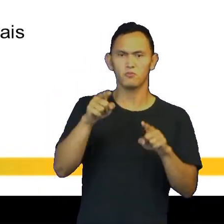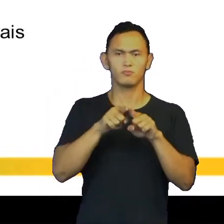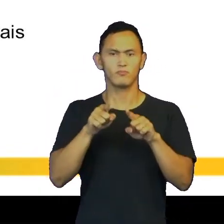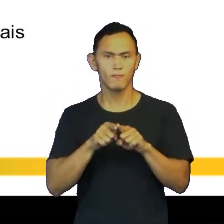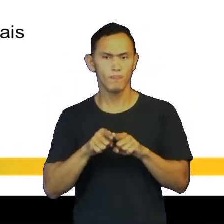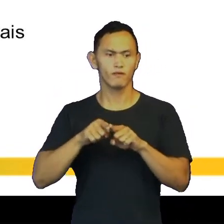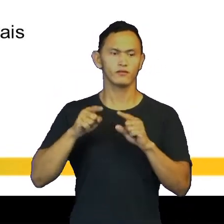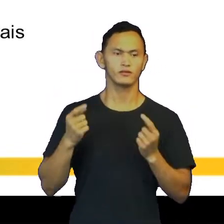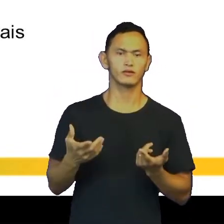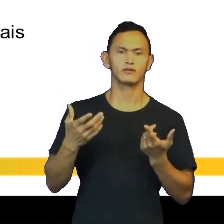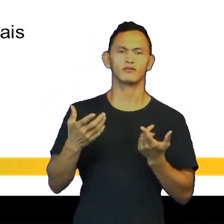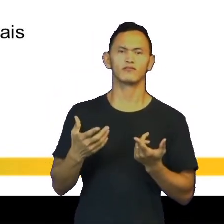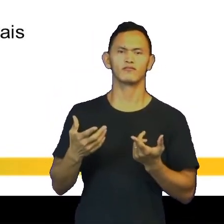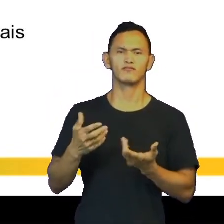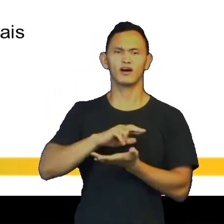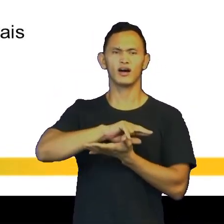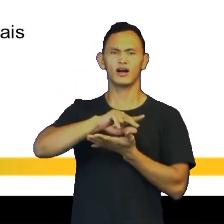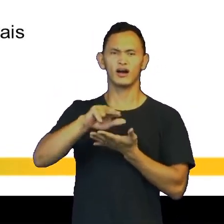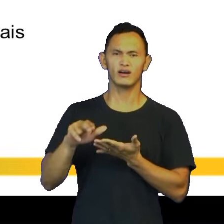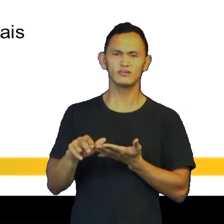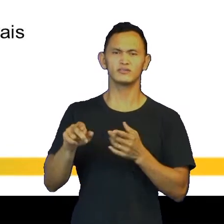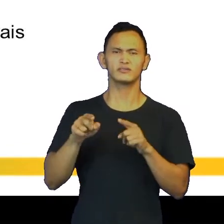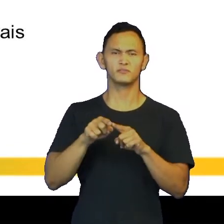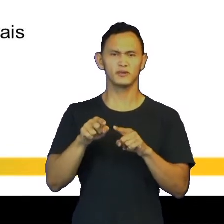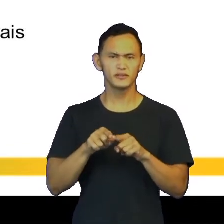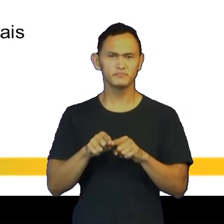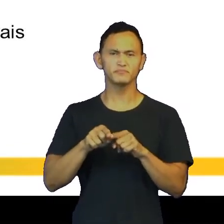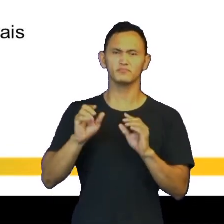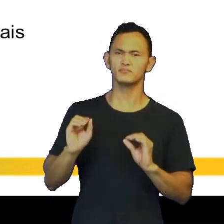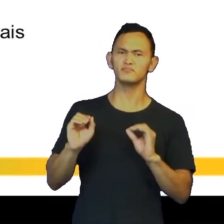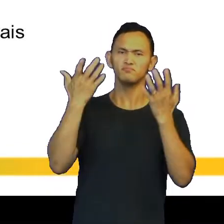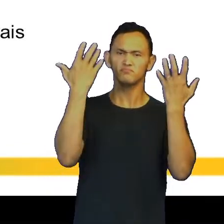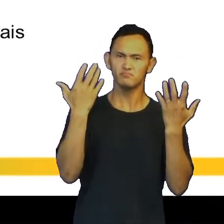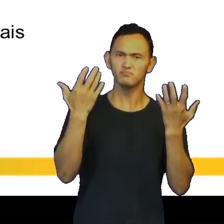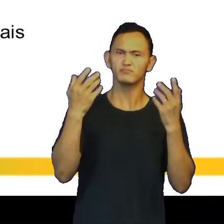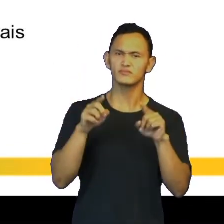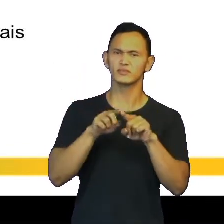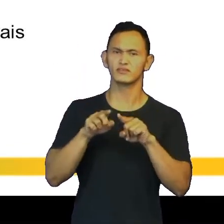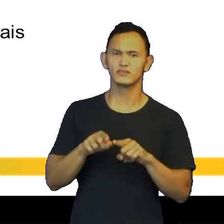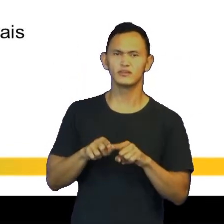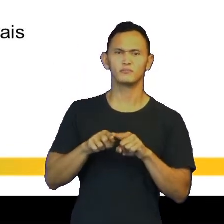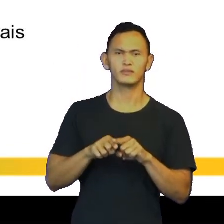o Hemingway, a gente tem aqueles grandes sarais, aquelas grandes